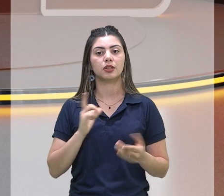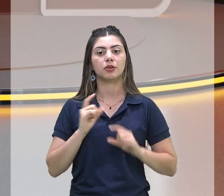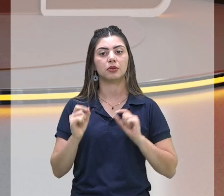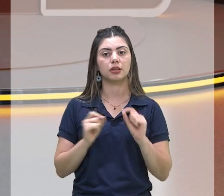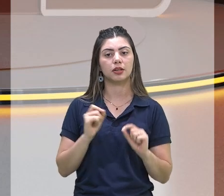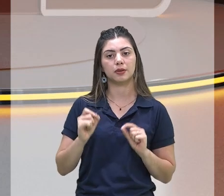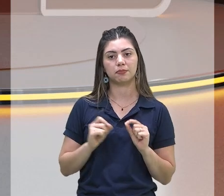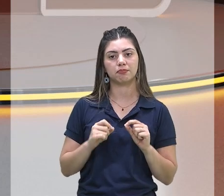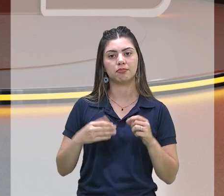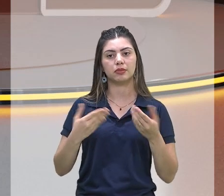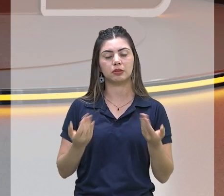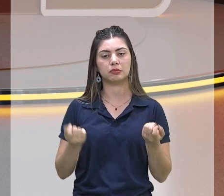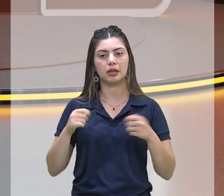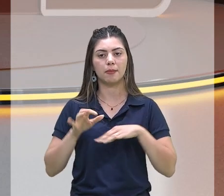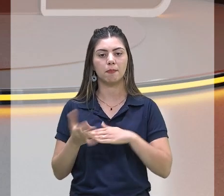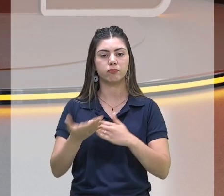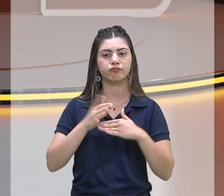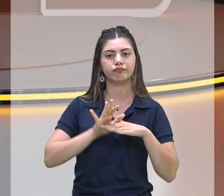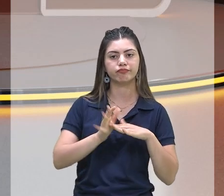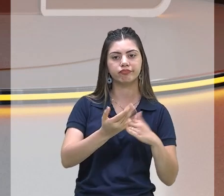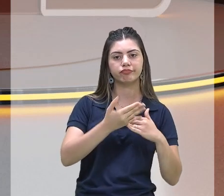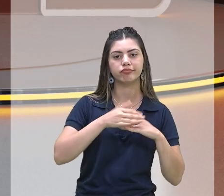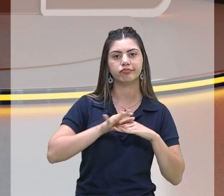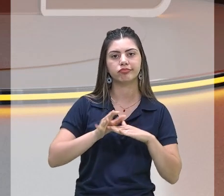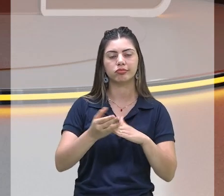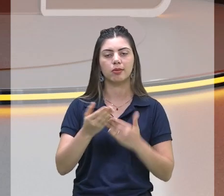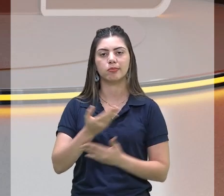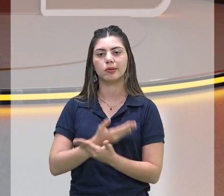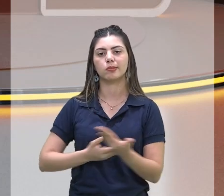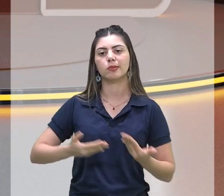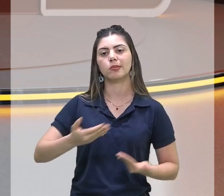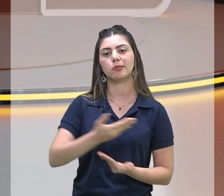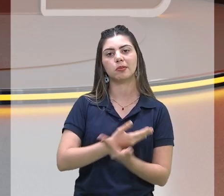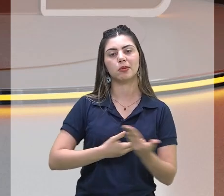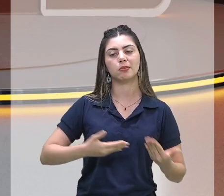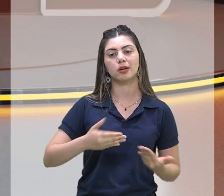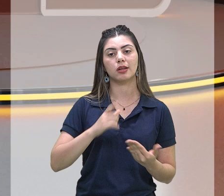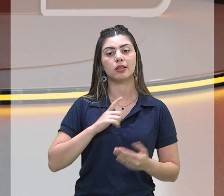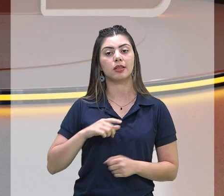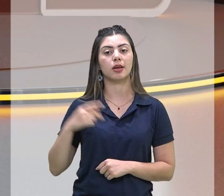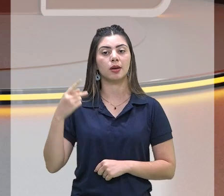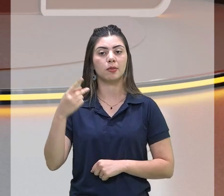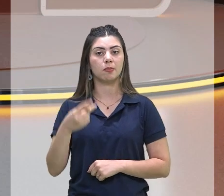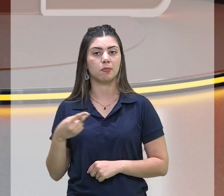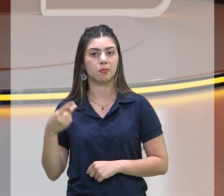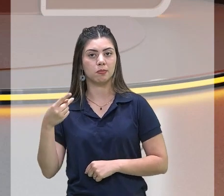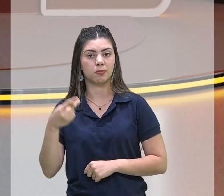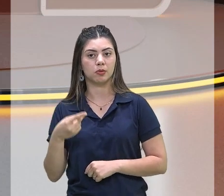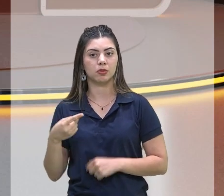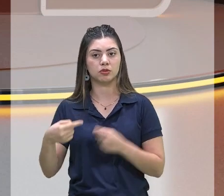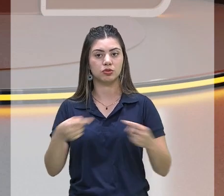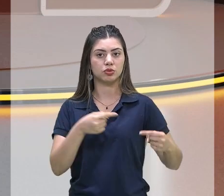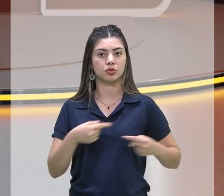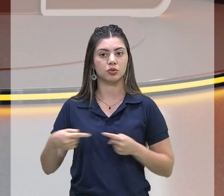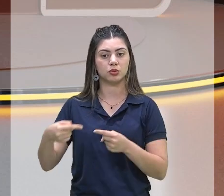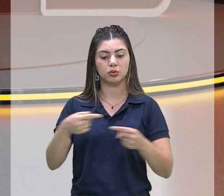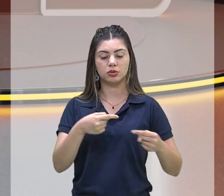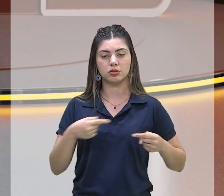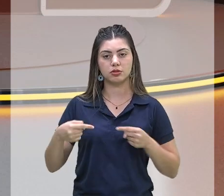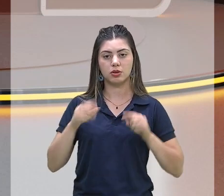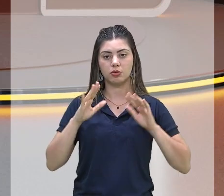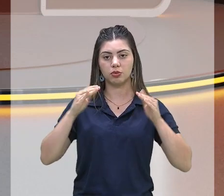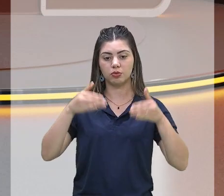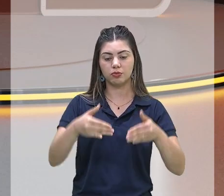Uma cooperação, né? Essa cooperação entre políticas, né, voltadas à